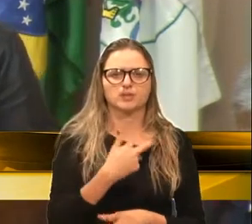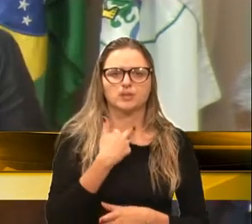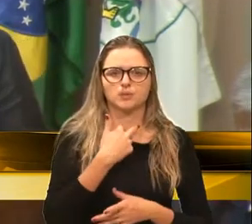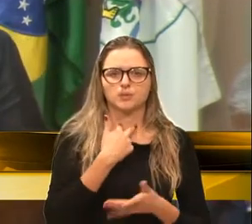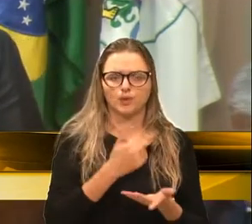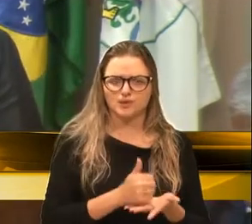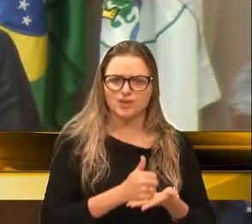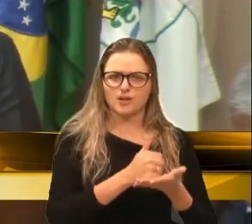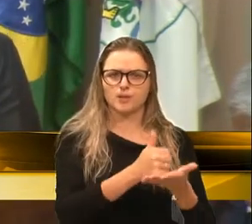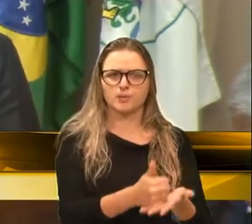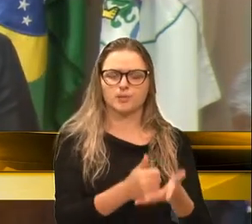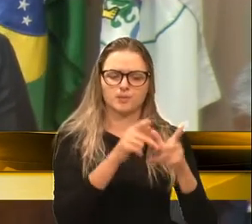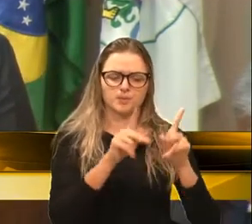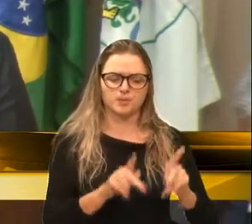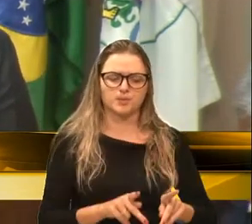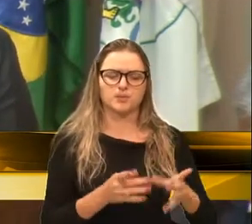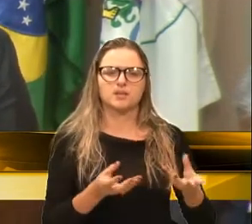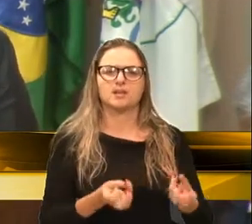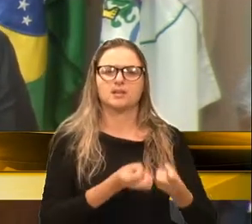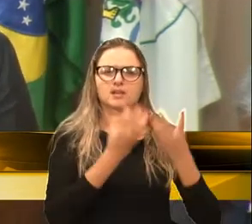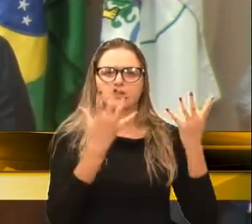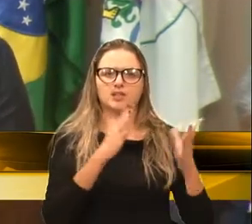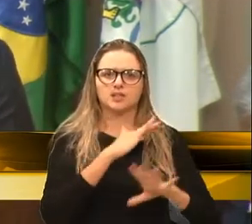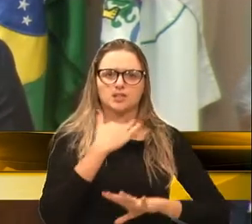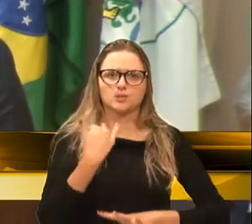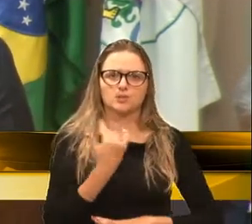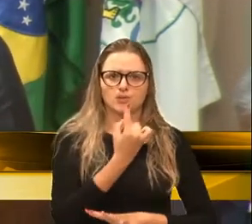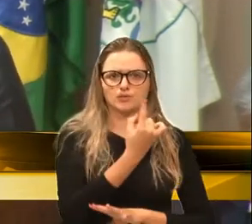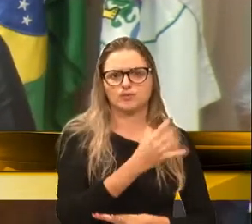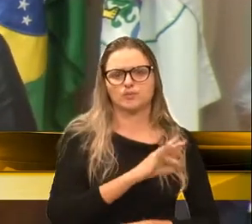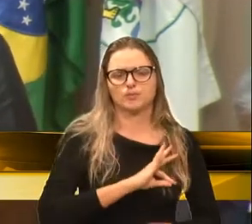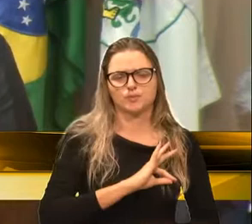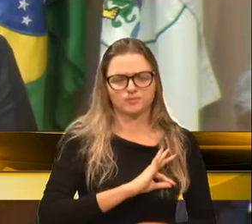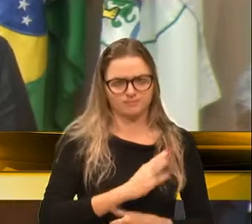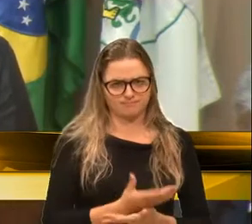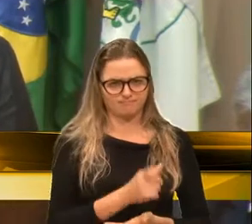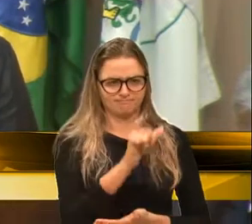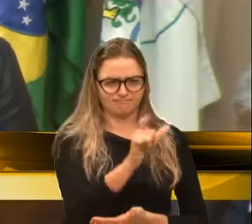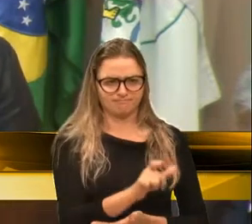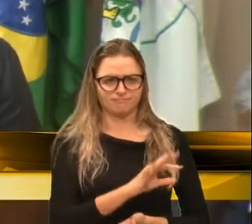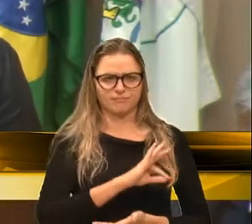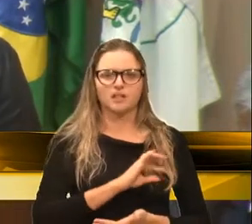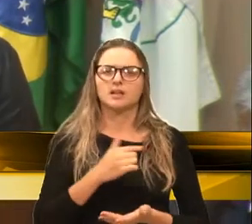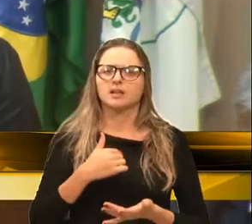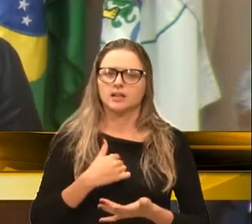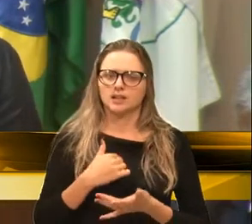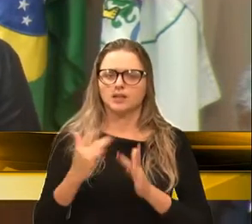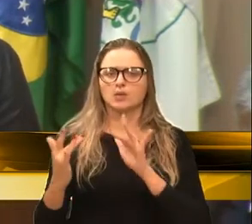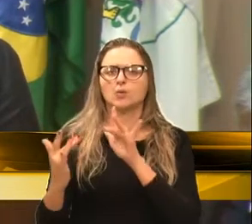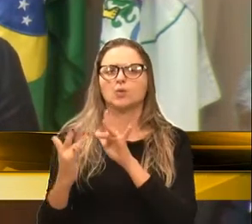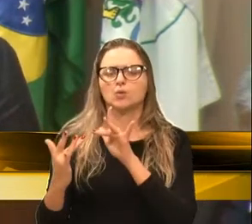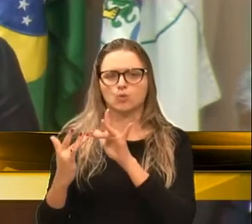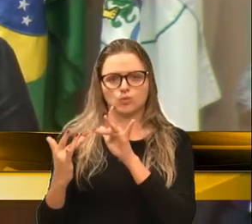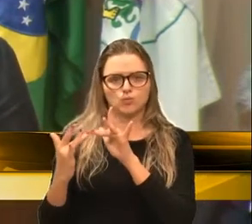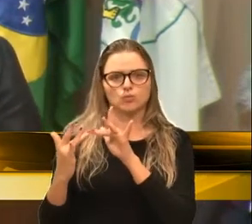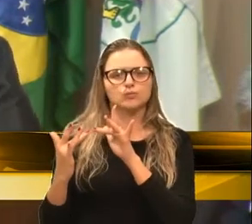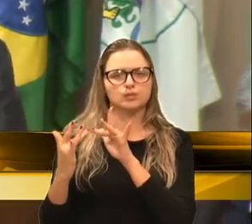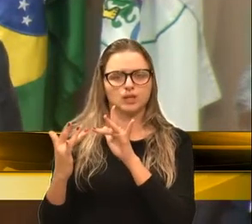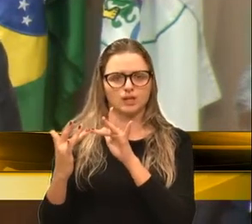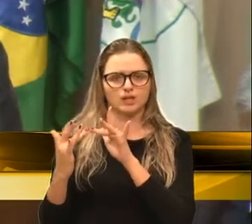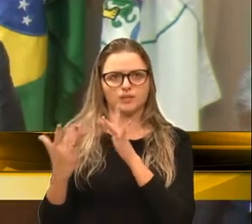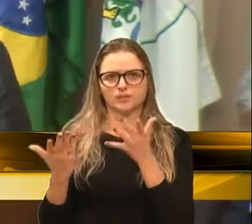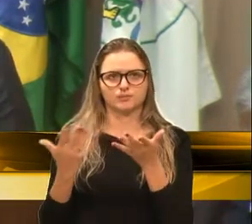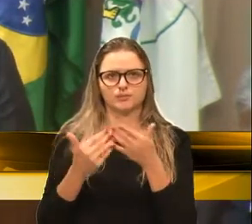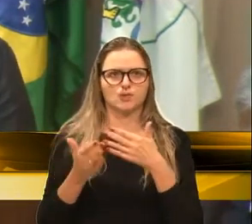apoiar alguém que comemore, né, a morte de um policial. Naquela semana, eu estive em contato de